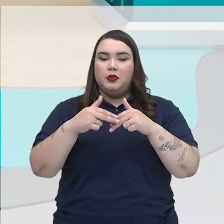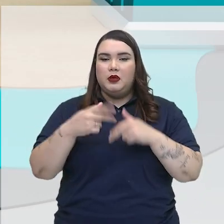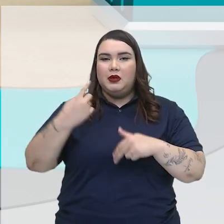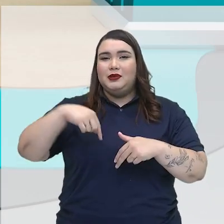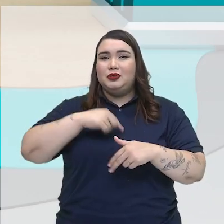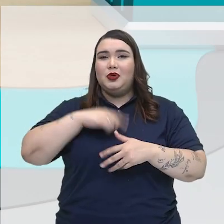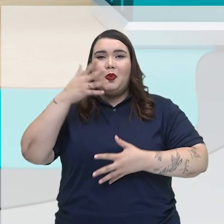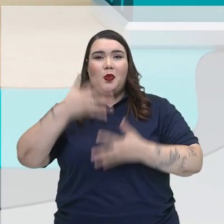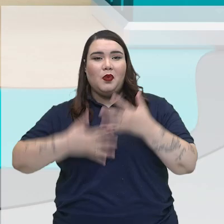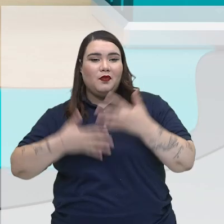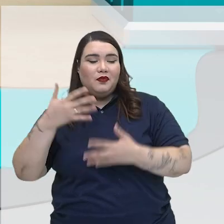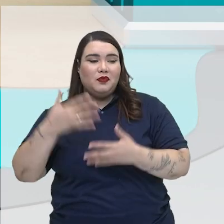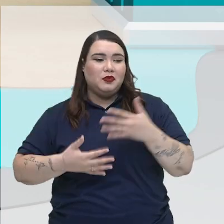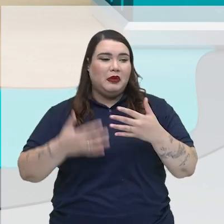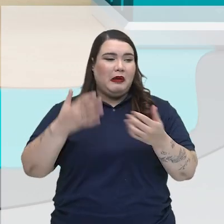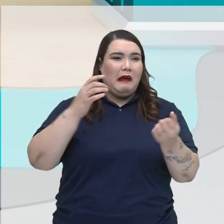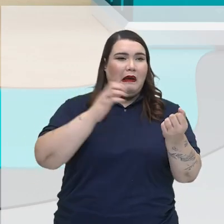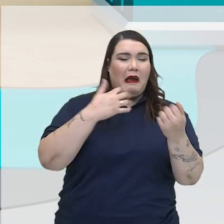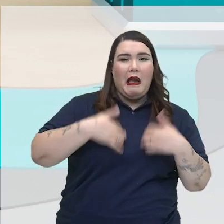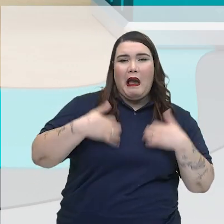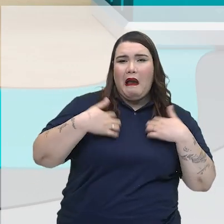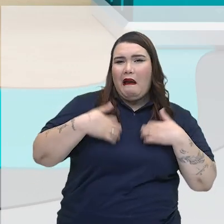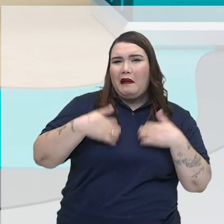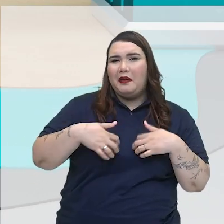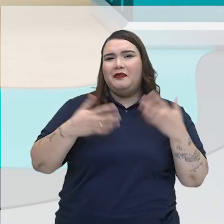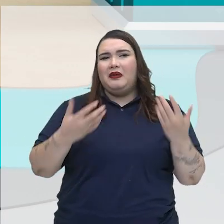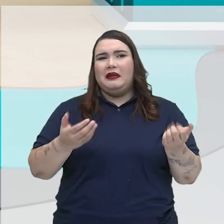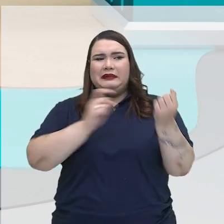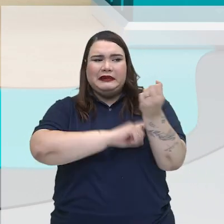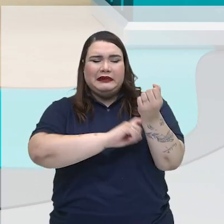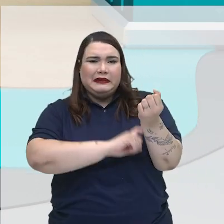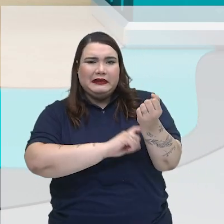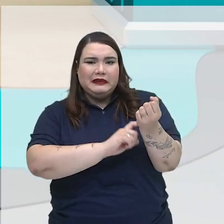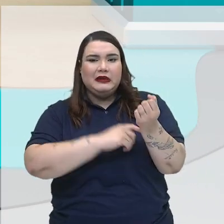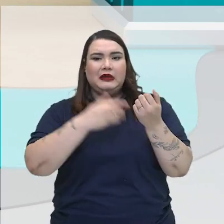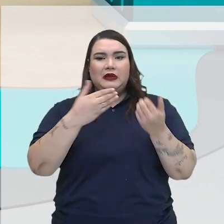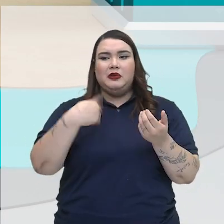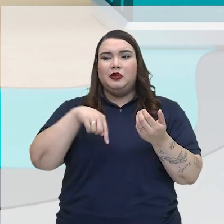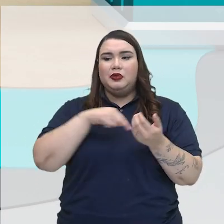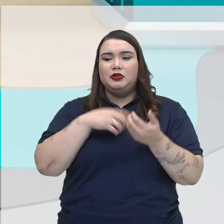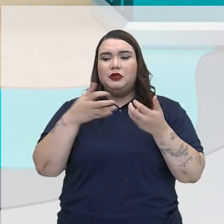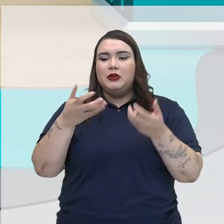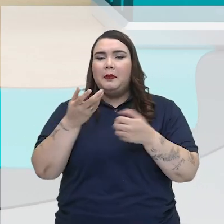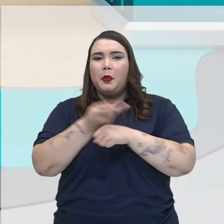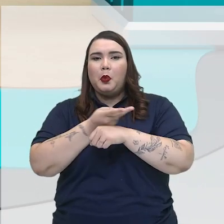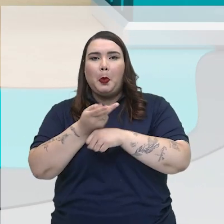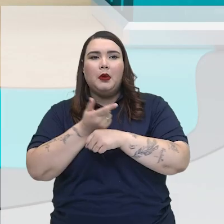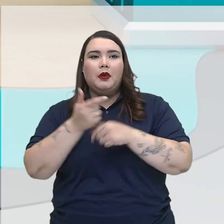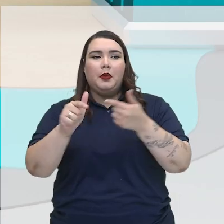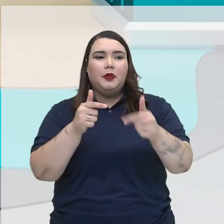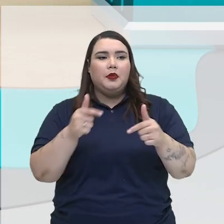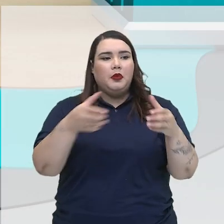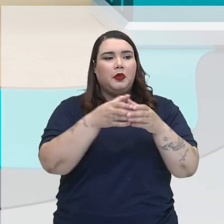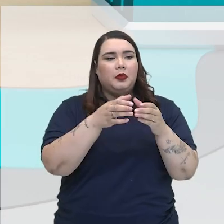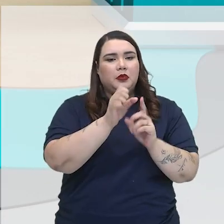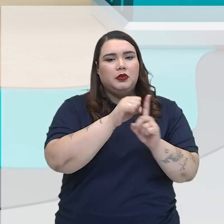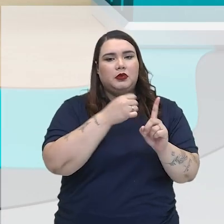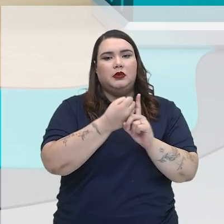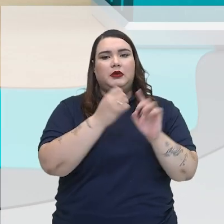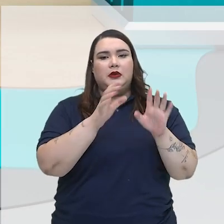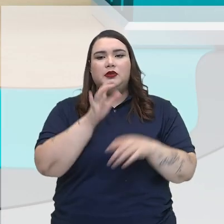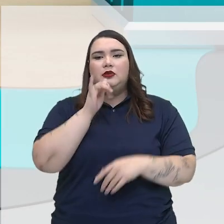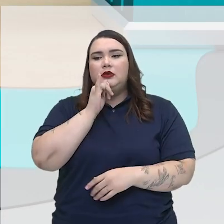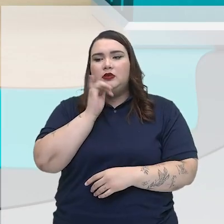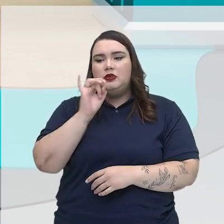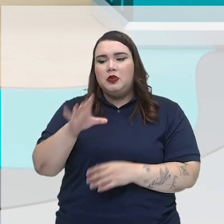irritado, né? É comum também a gente já procurar aí outros grupos sociais, não estar somente ligado à nossa família, mas a